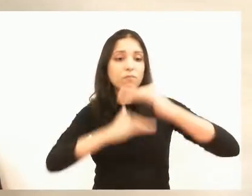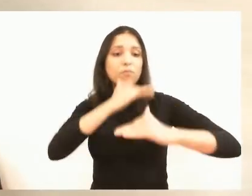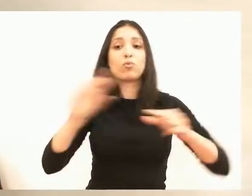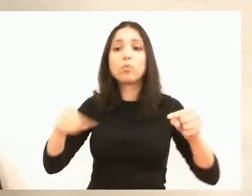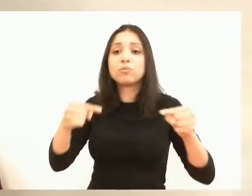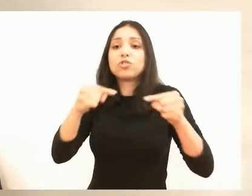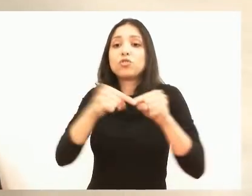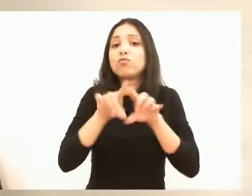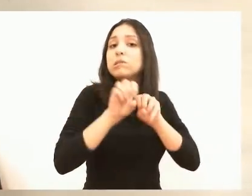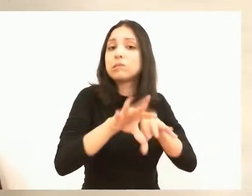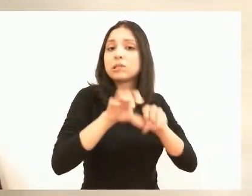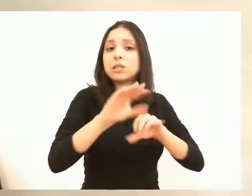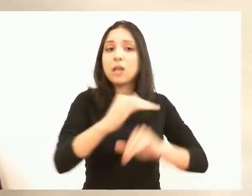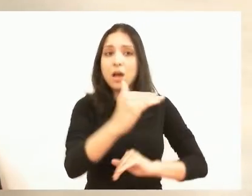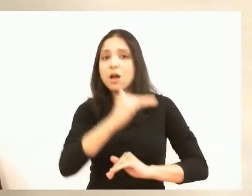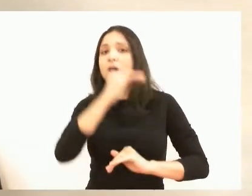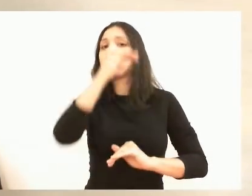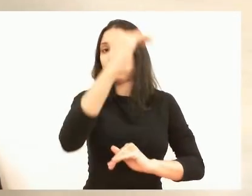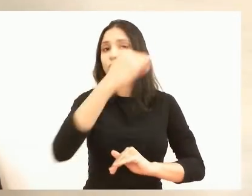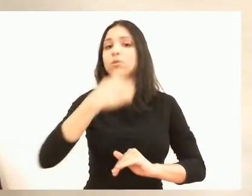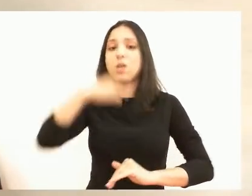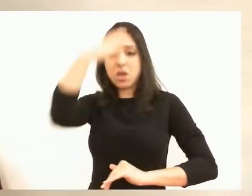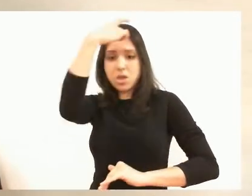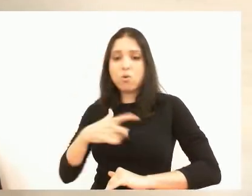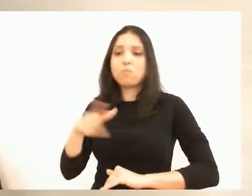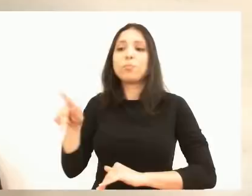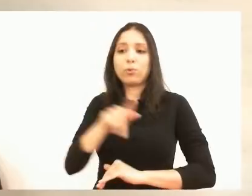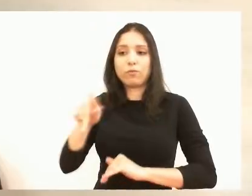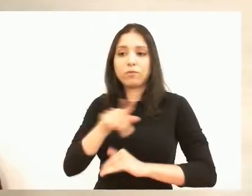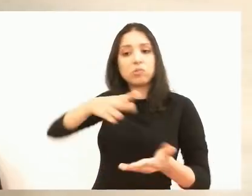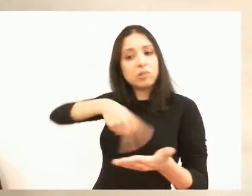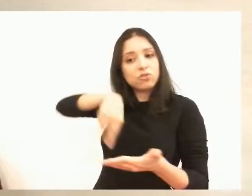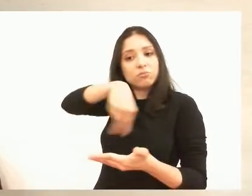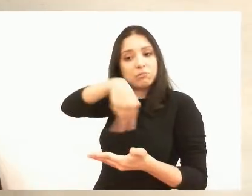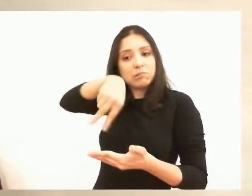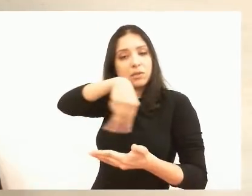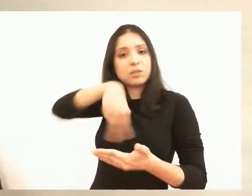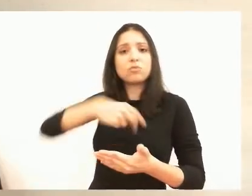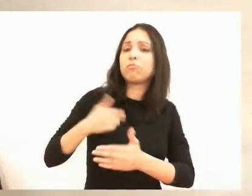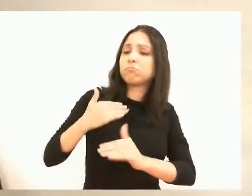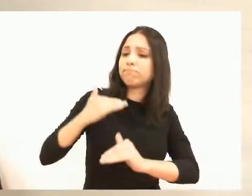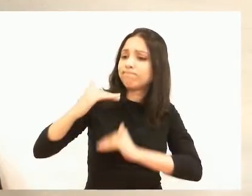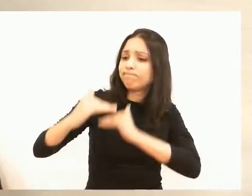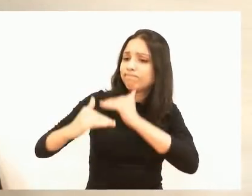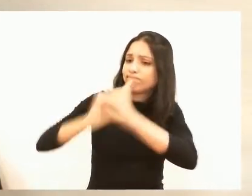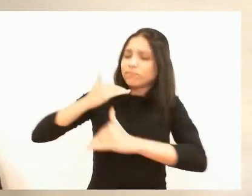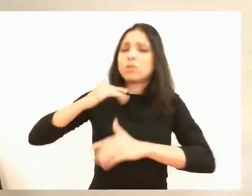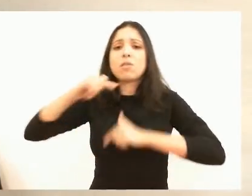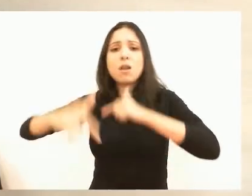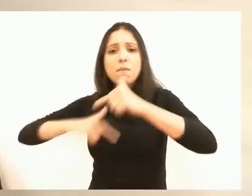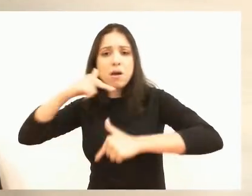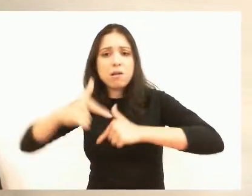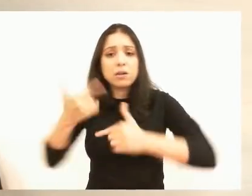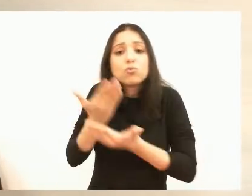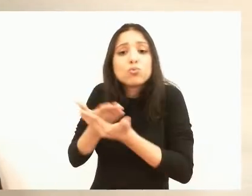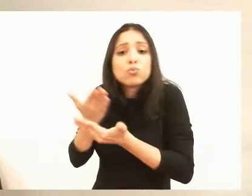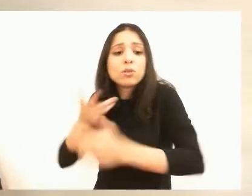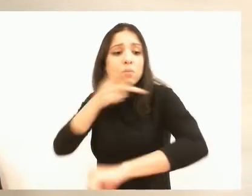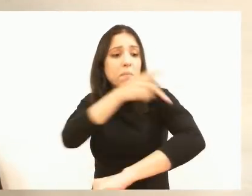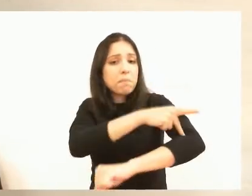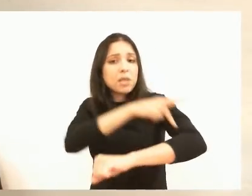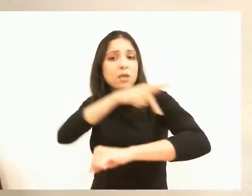adultos neckel como bailarina coreógrafa e professora fui trabalhando pedagogicamente e artisticamente